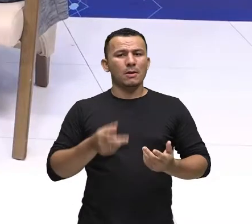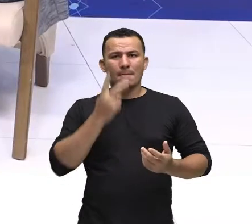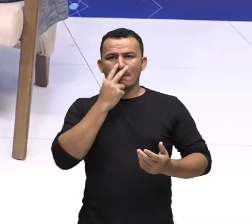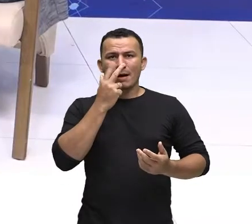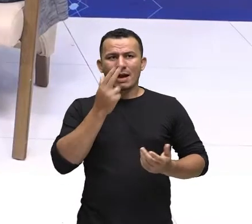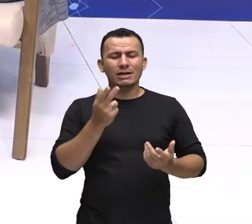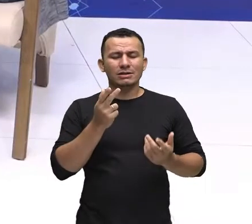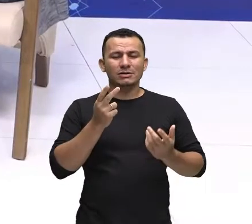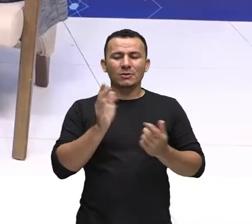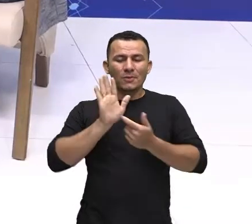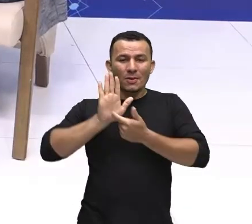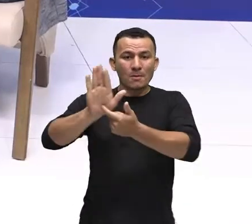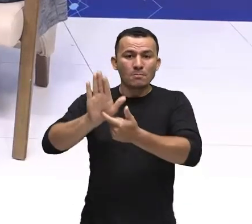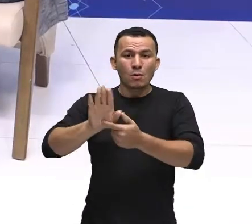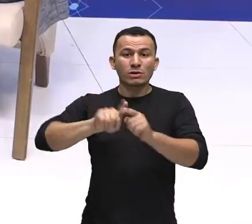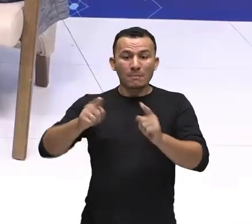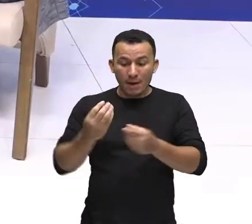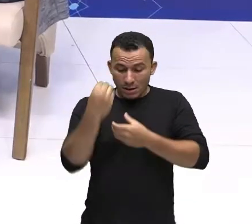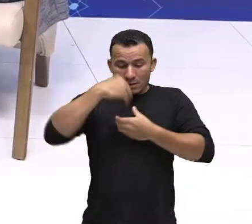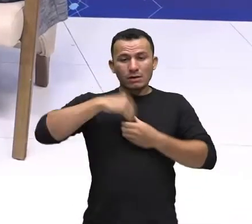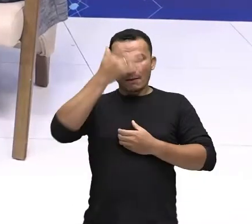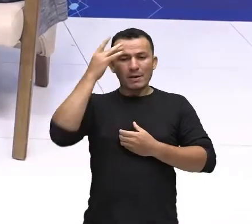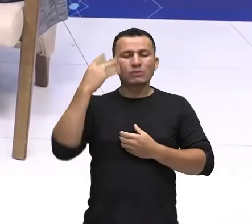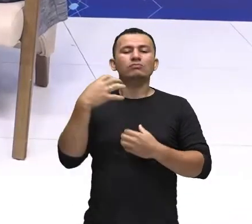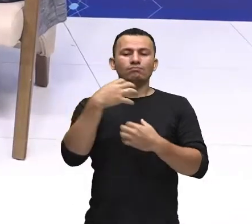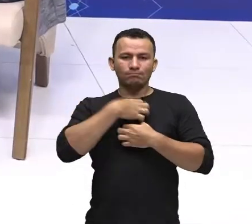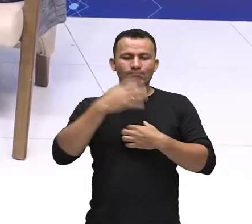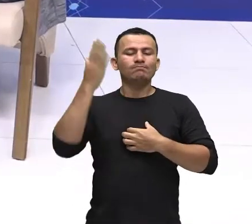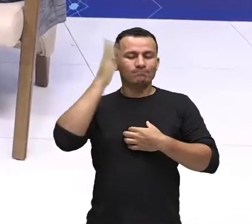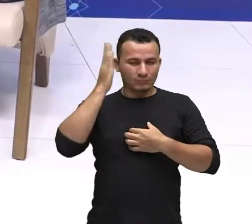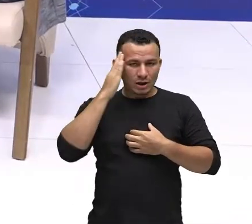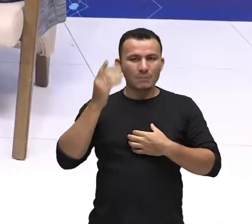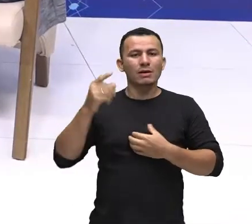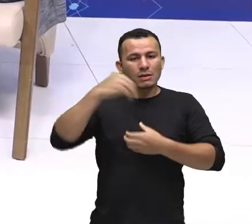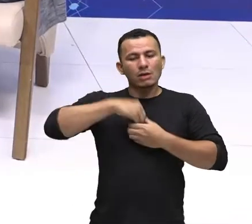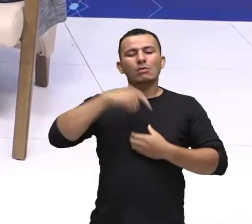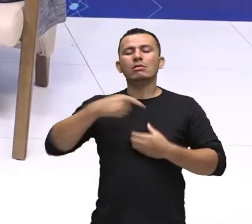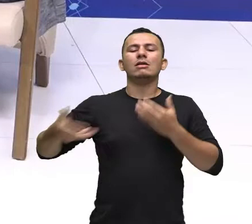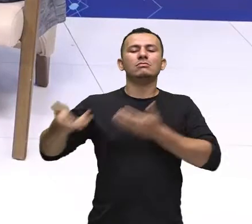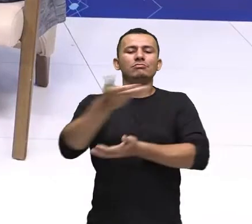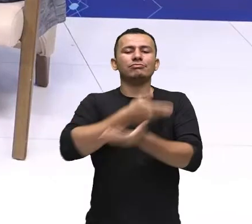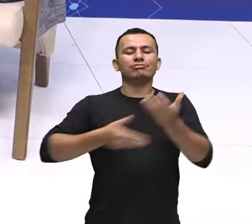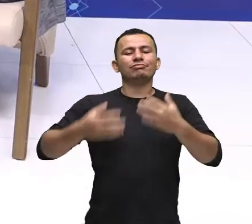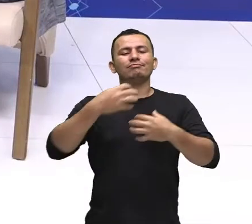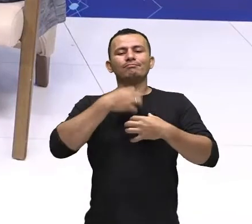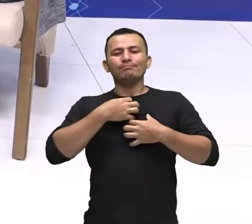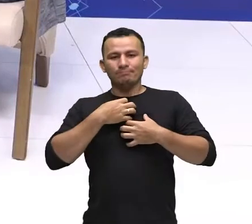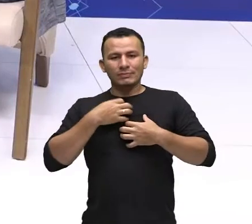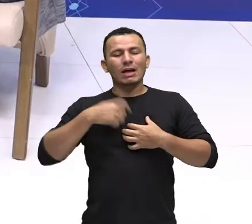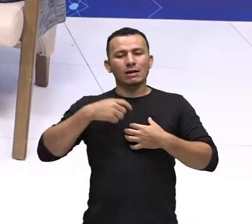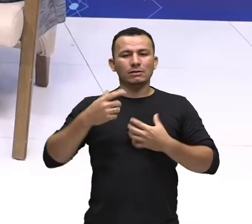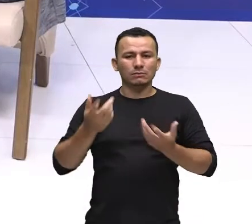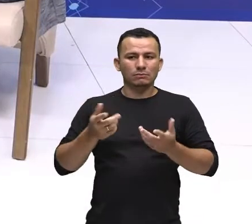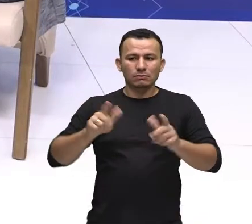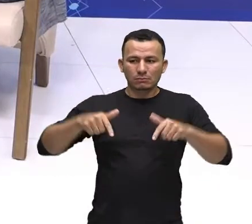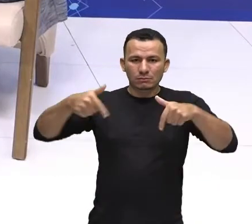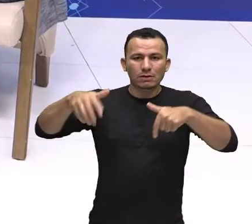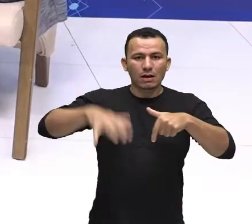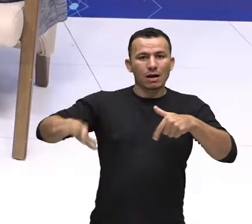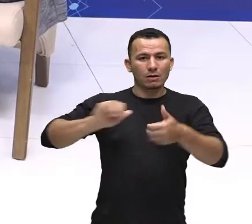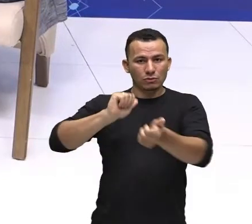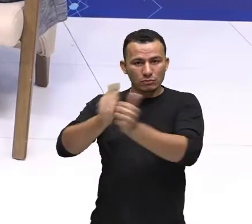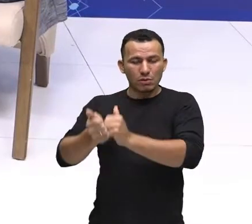tão explícitos, mas pelo aspecto das pessoas não olharem muito, eu acredito, porque eles estão postos e estão revelados na situação